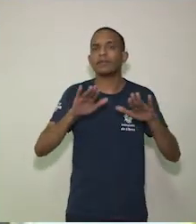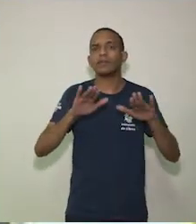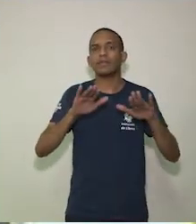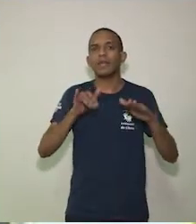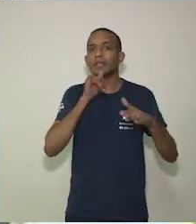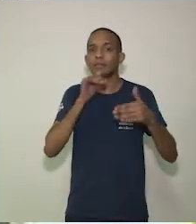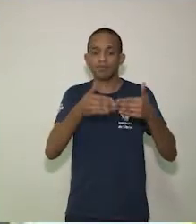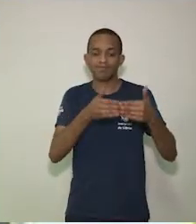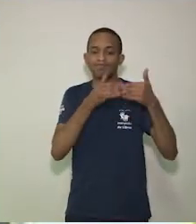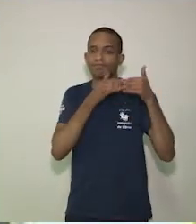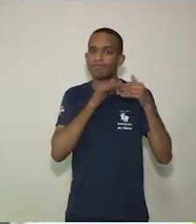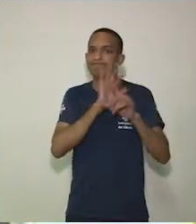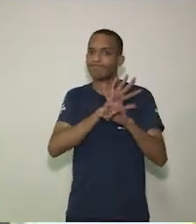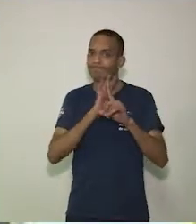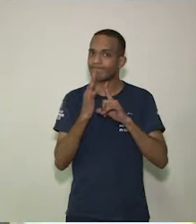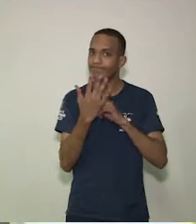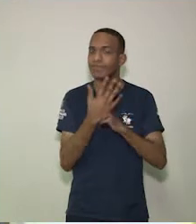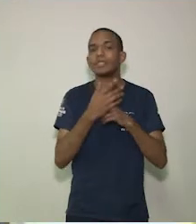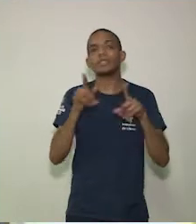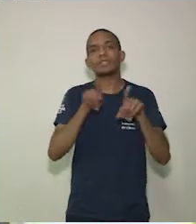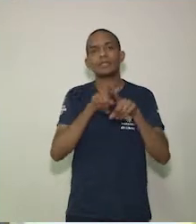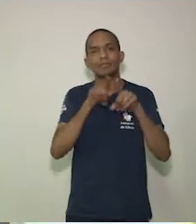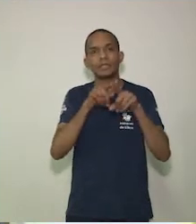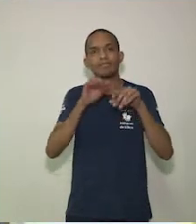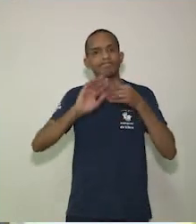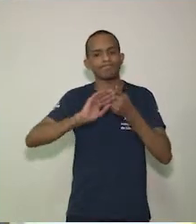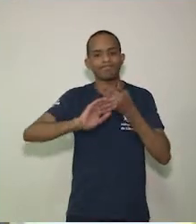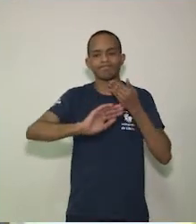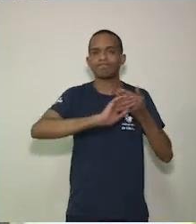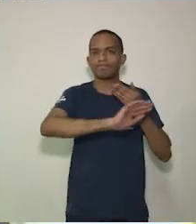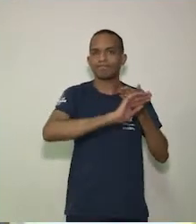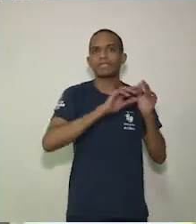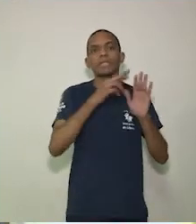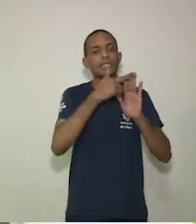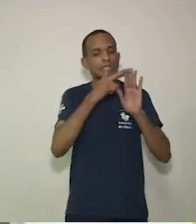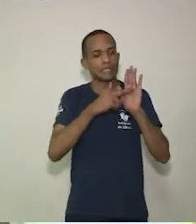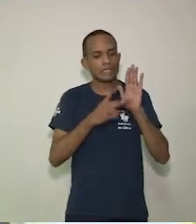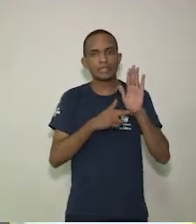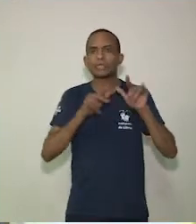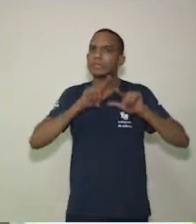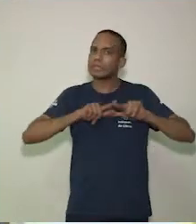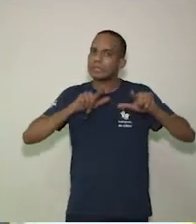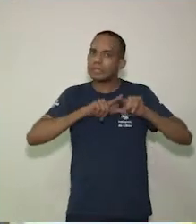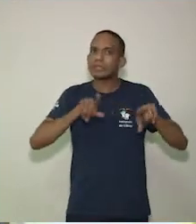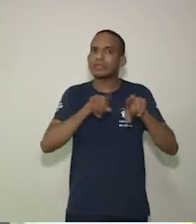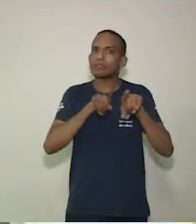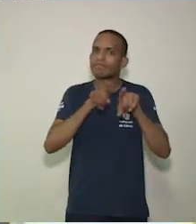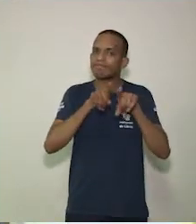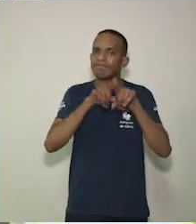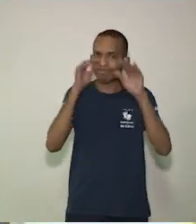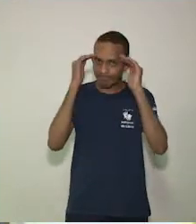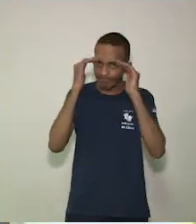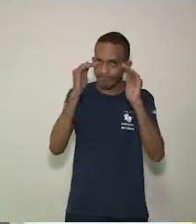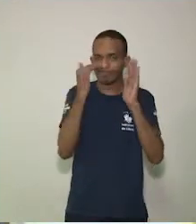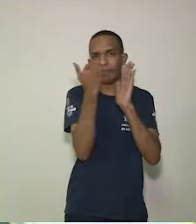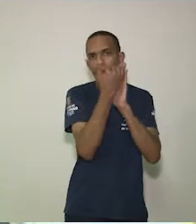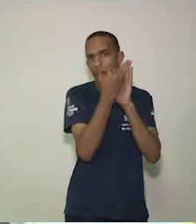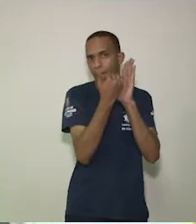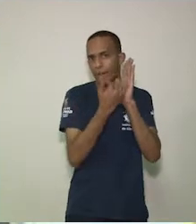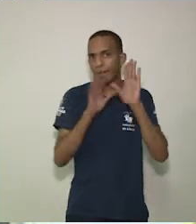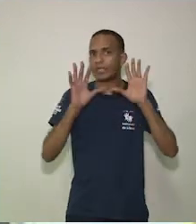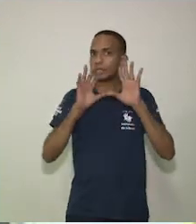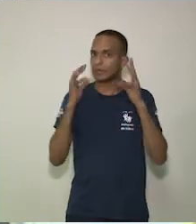do isolamento social, do distanciamento, das regras sanitárias. A pesquisa